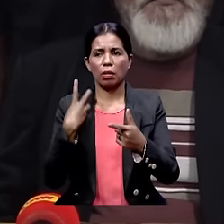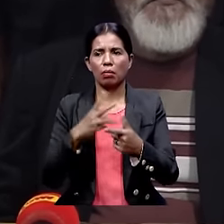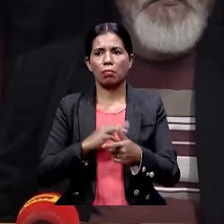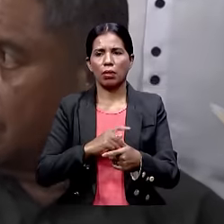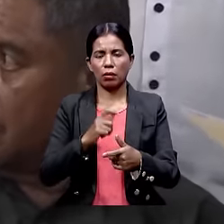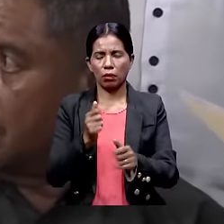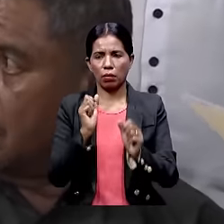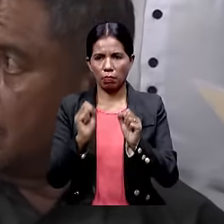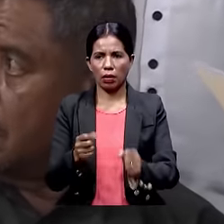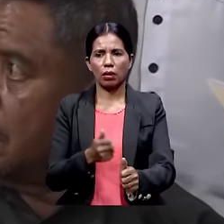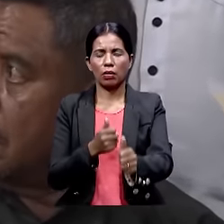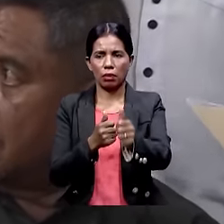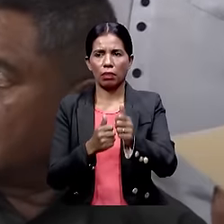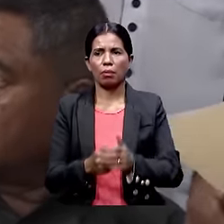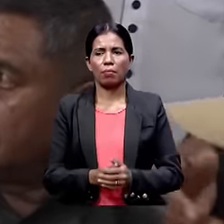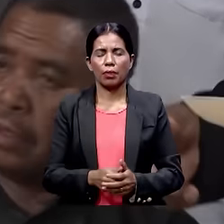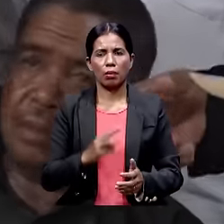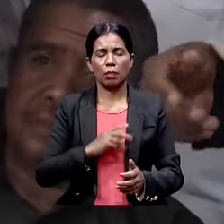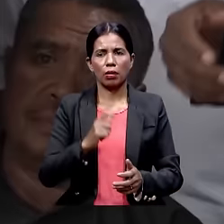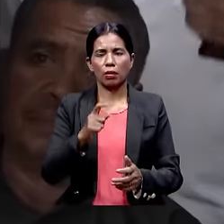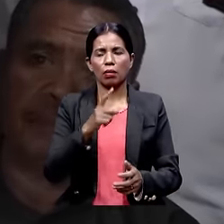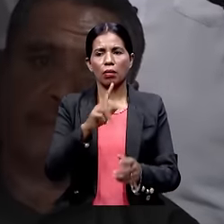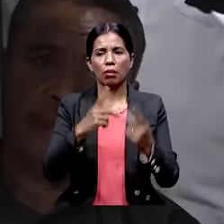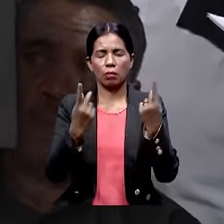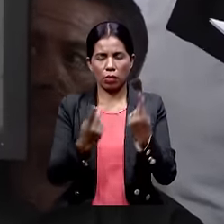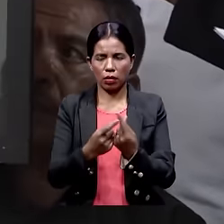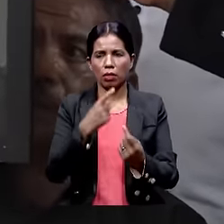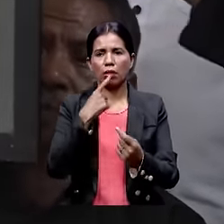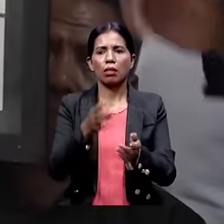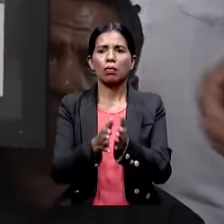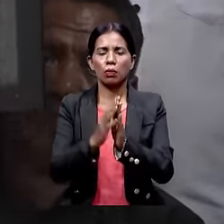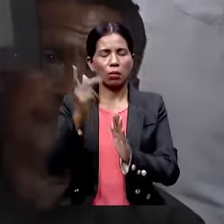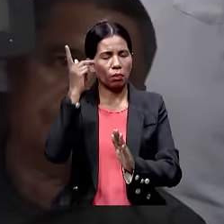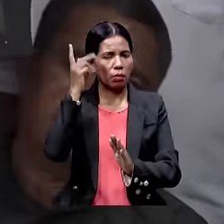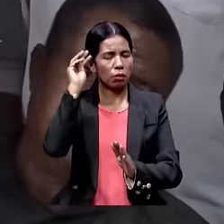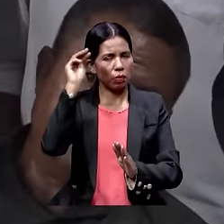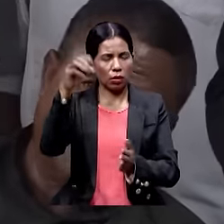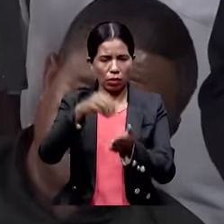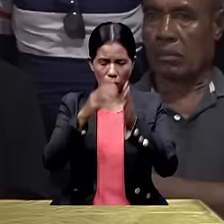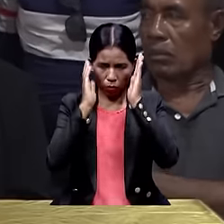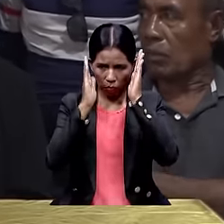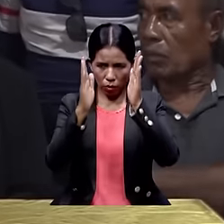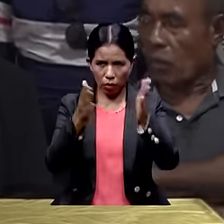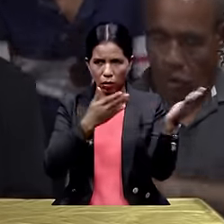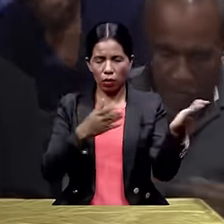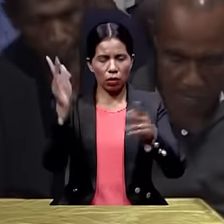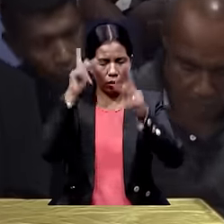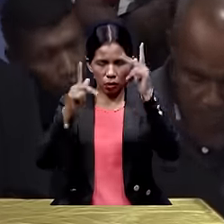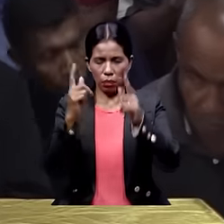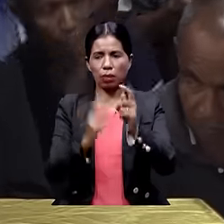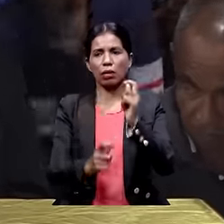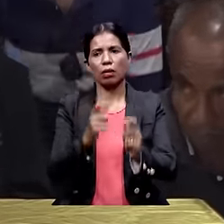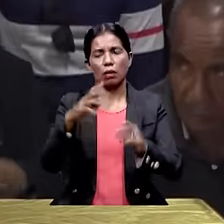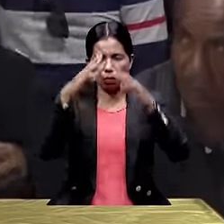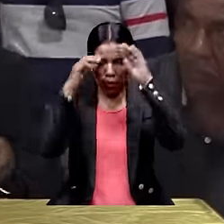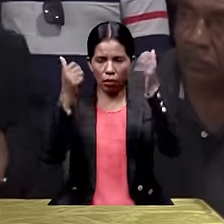tuir. Clebor Manatuto Oan, companheiro da luta moço o primeiro-ministro, a total atenção no lore caso neba tribunal, tava